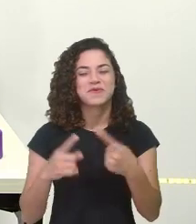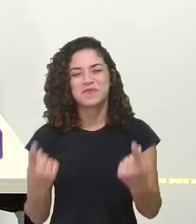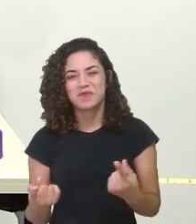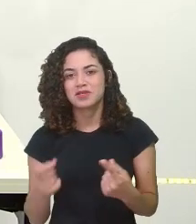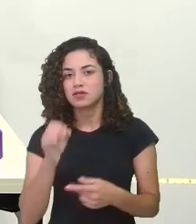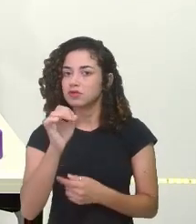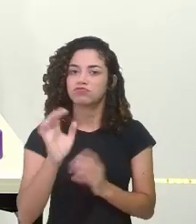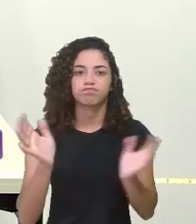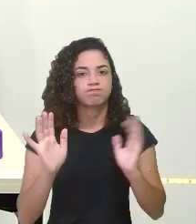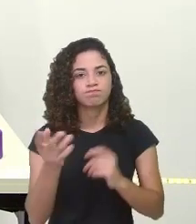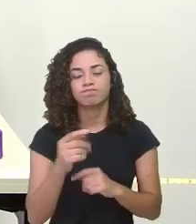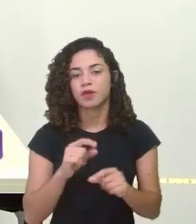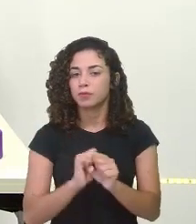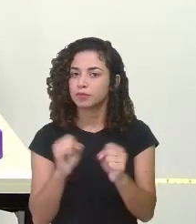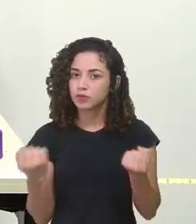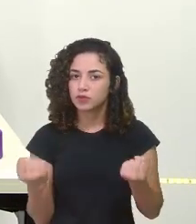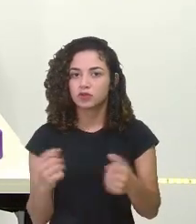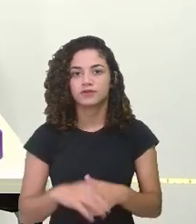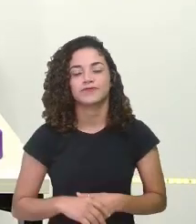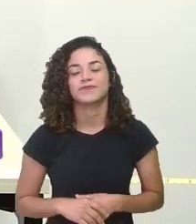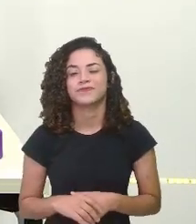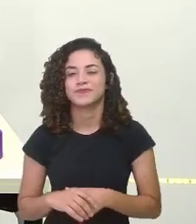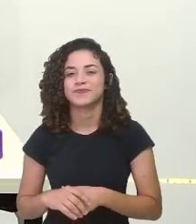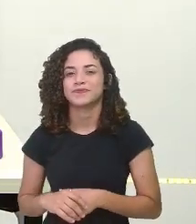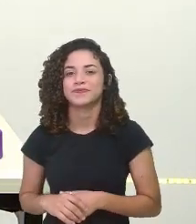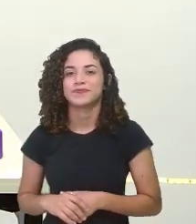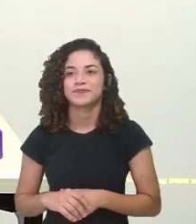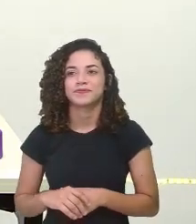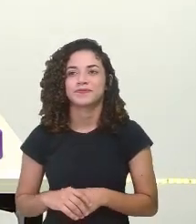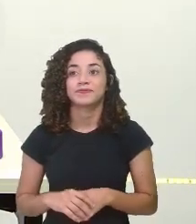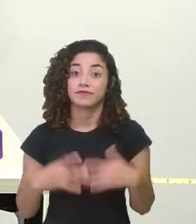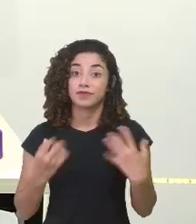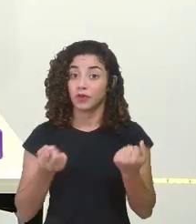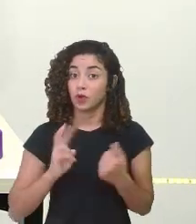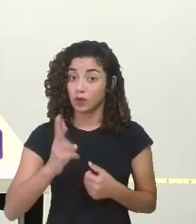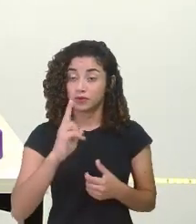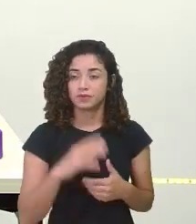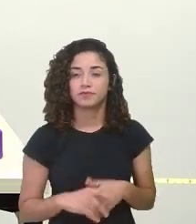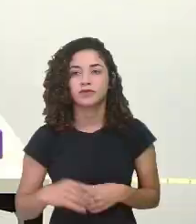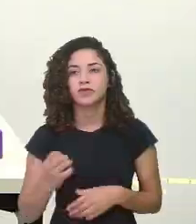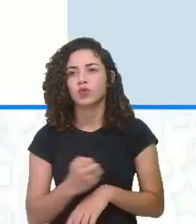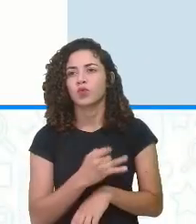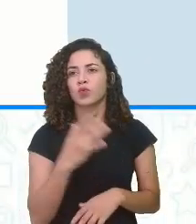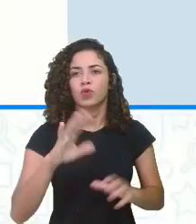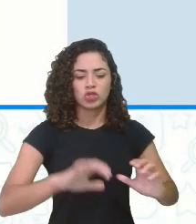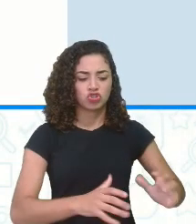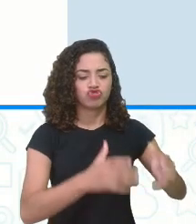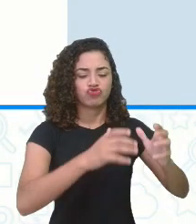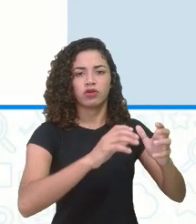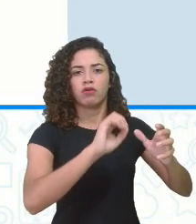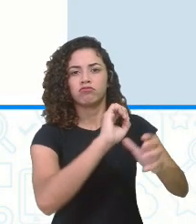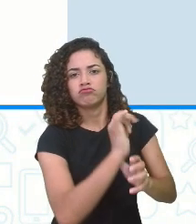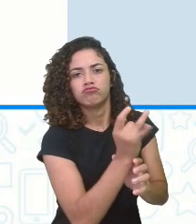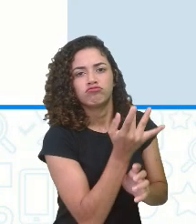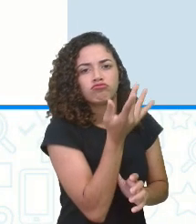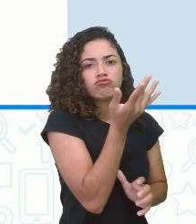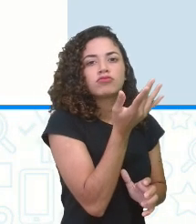não. Por isso que eu disse que é a ausência de quantidade. Vamos lá. Quantos jarros eu tenho aqui nessa